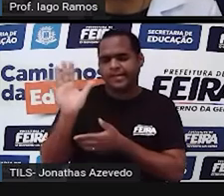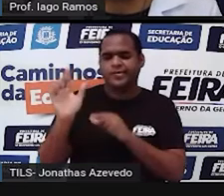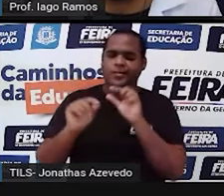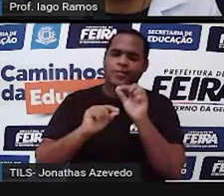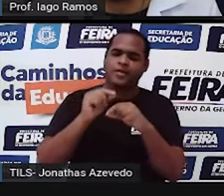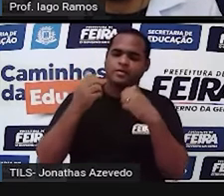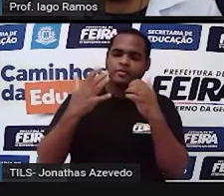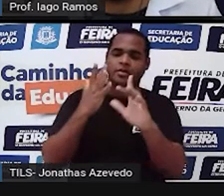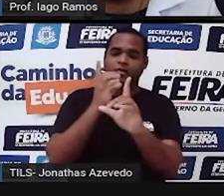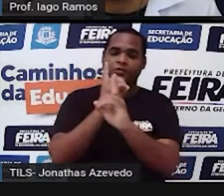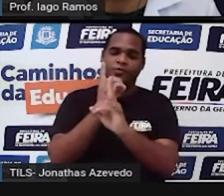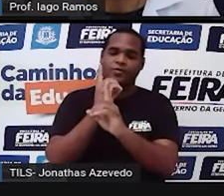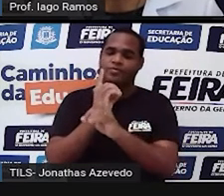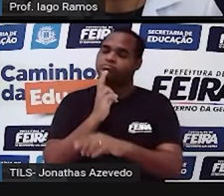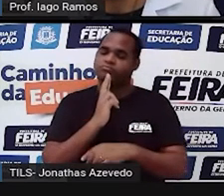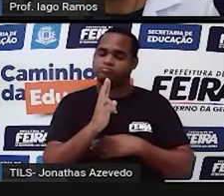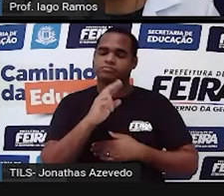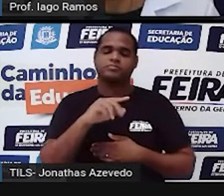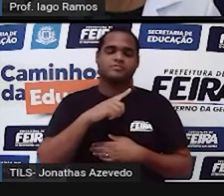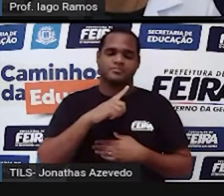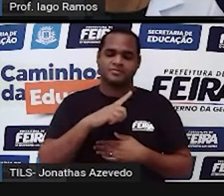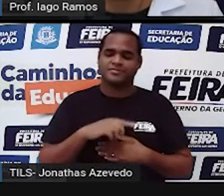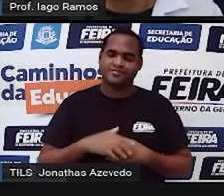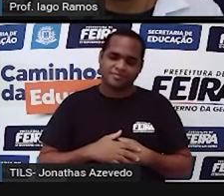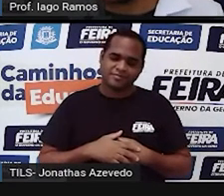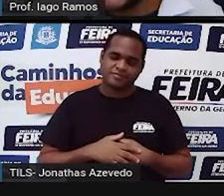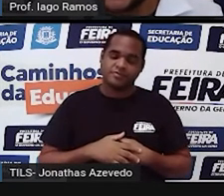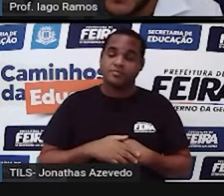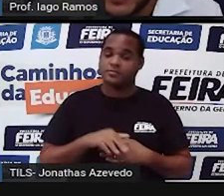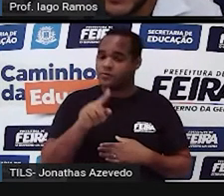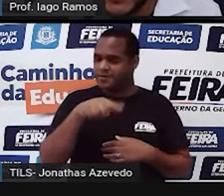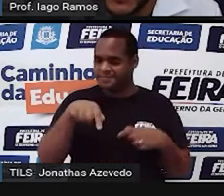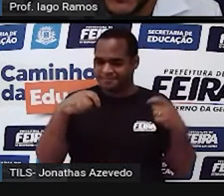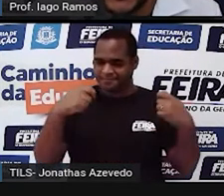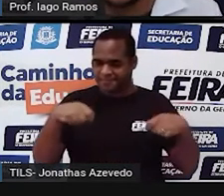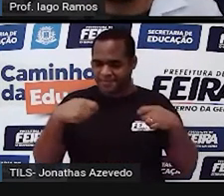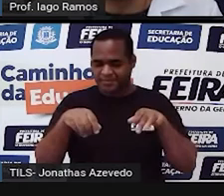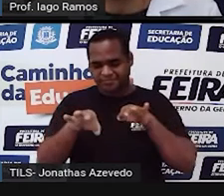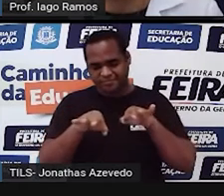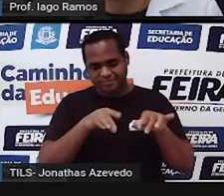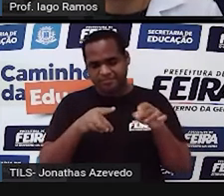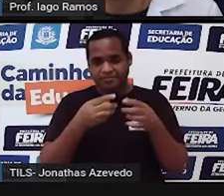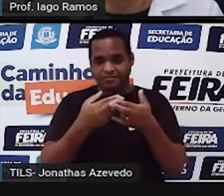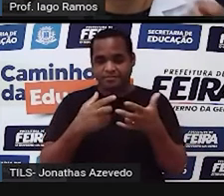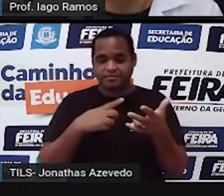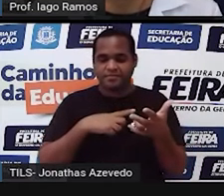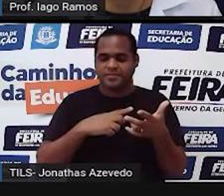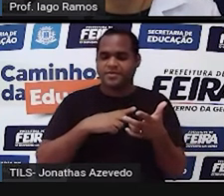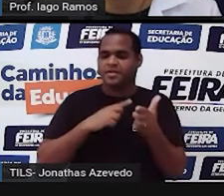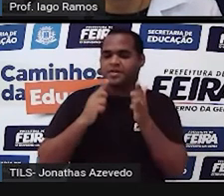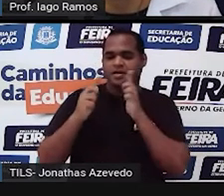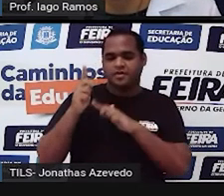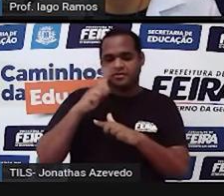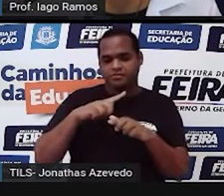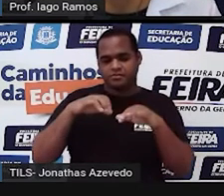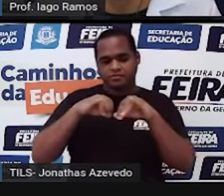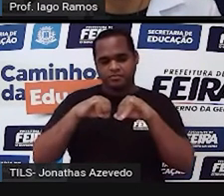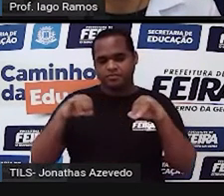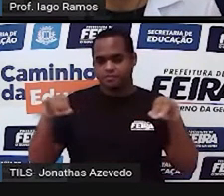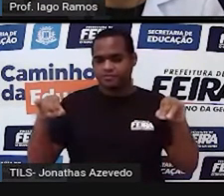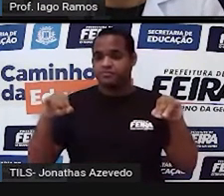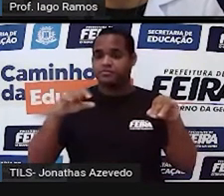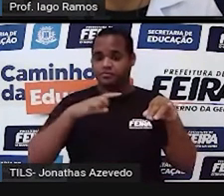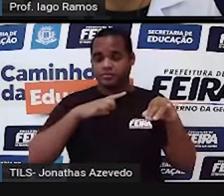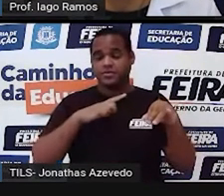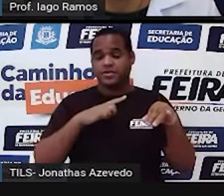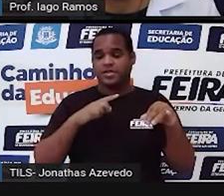e encontrou a resposta. E isso é o que a gente precisa fazer com esses gráficos que são divulgados e